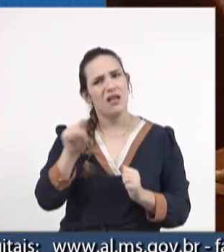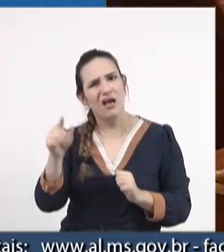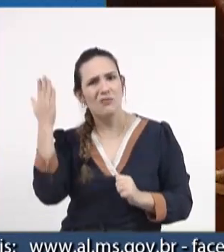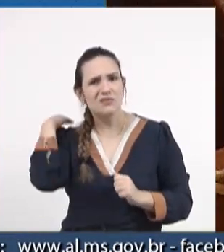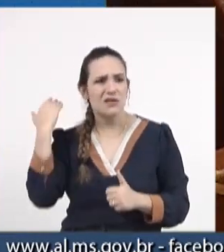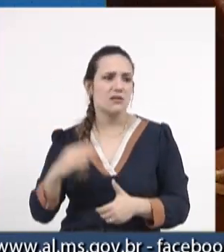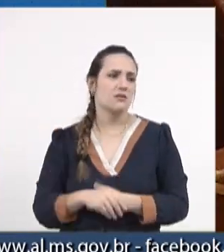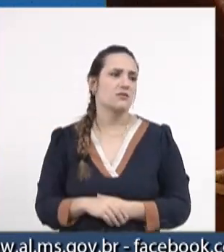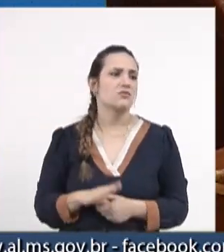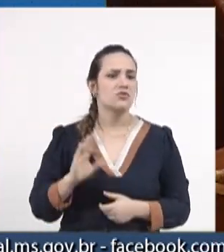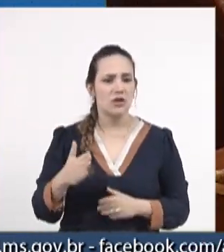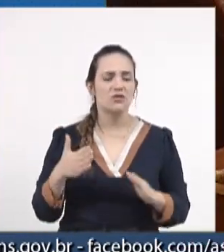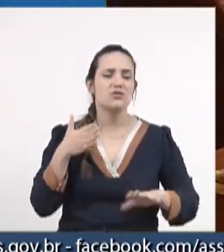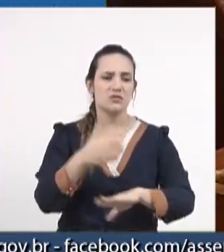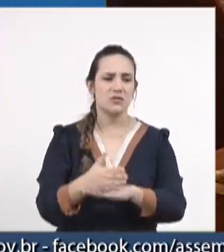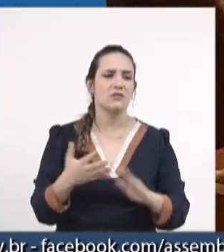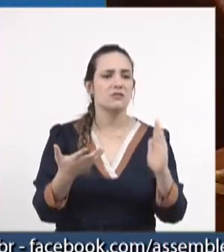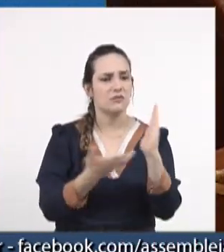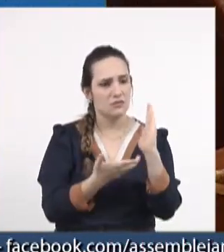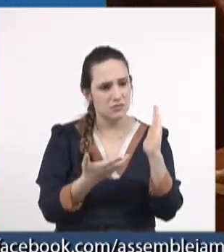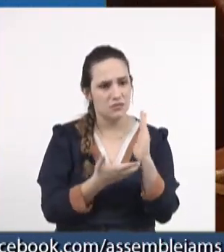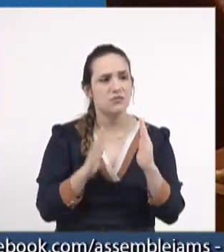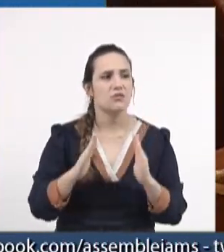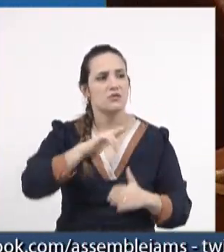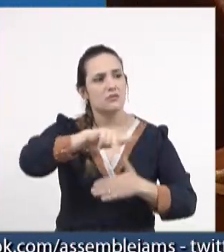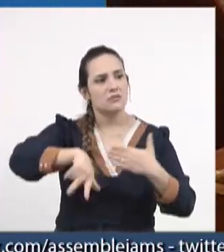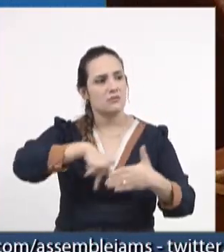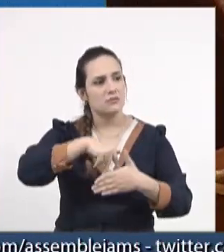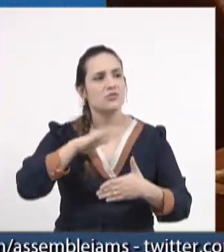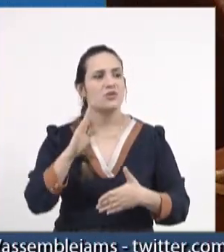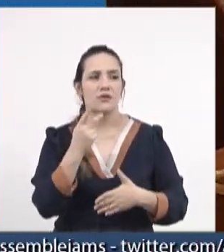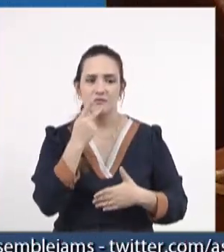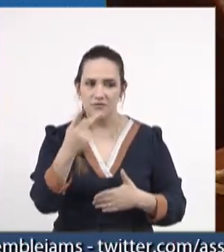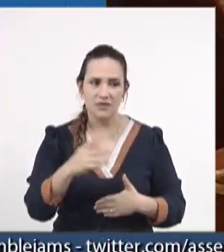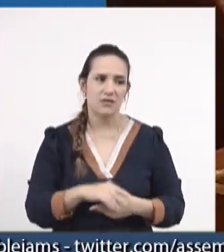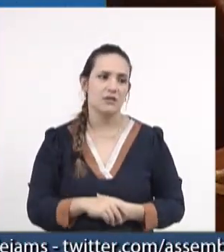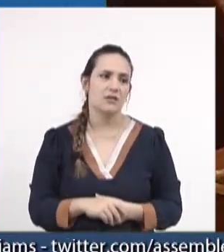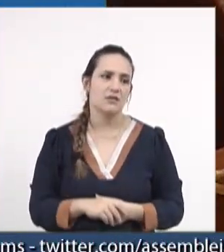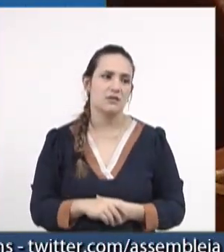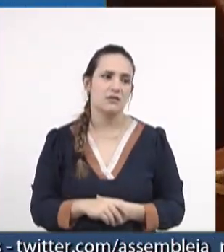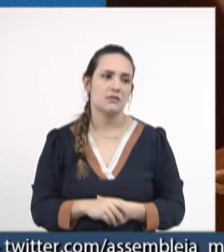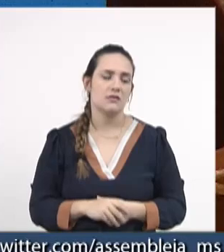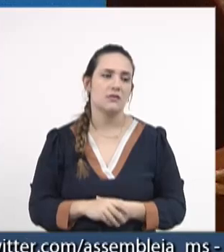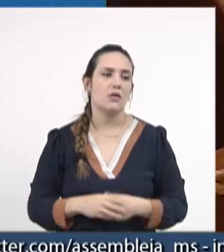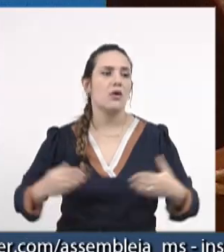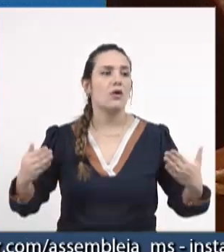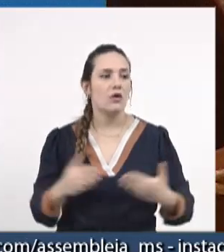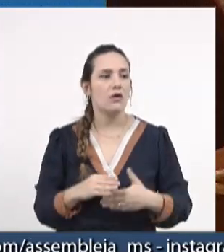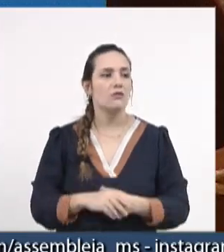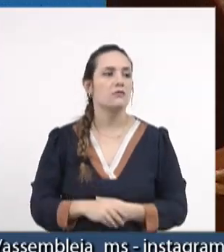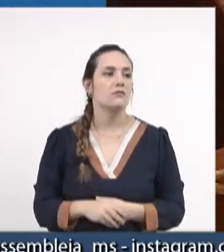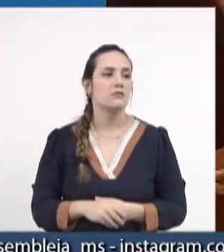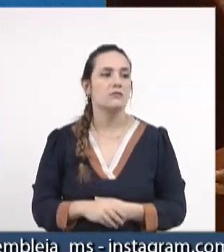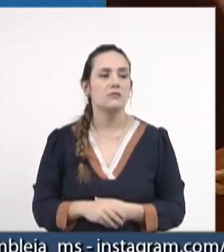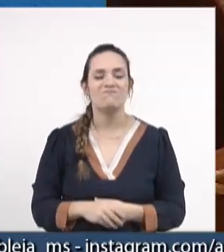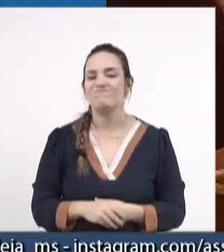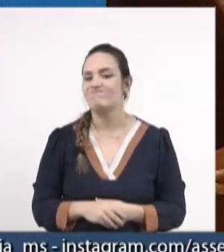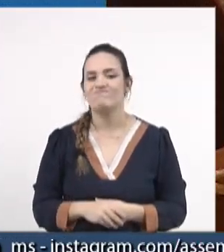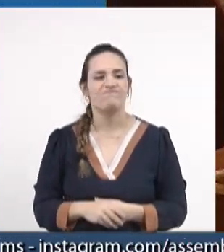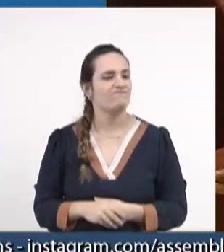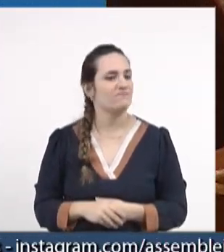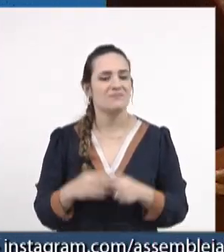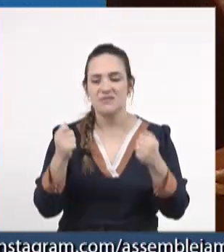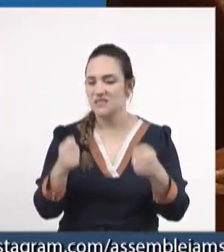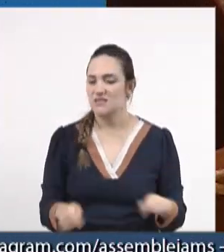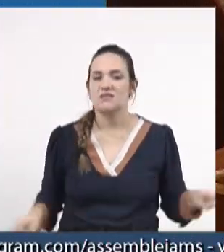época, tive na Câmara Federal, usei a tribuna e disse a mesma coisa que estou dizendo aqui hoje. Não precisa